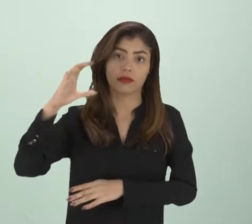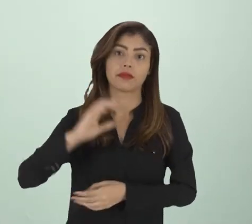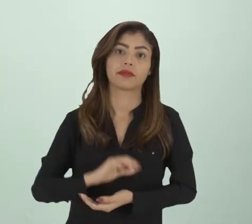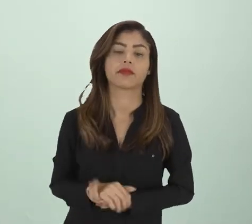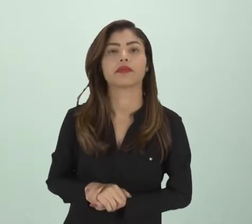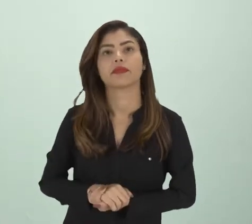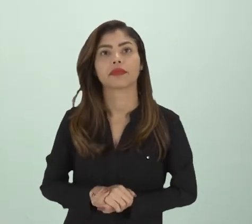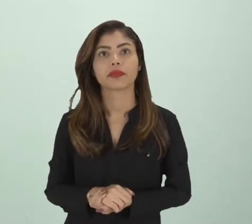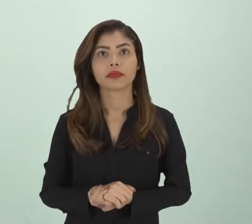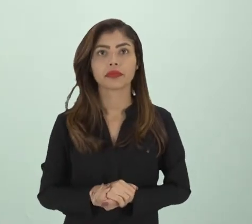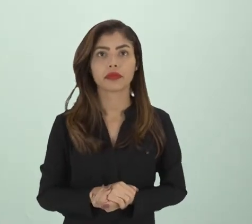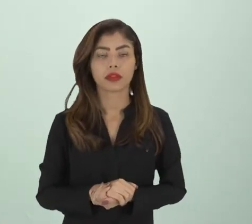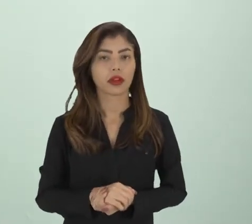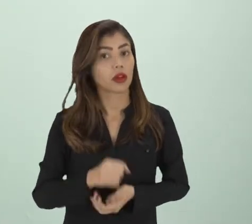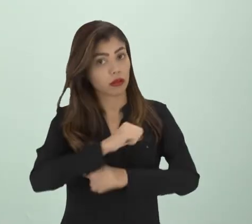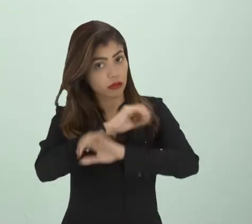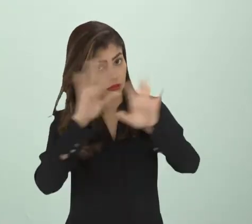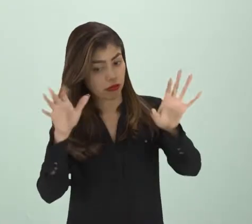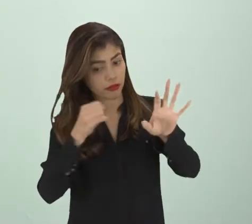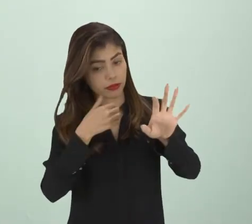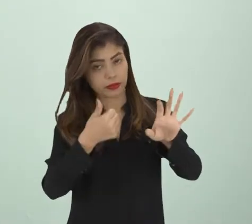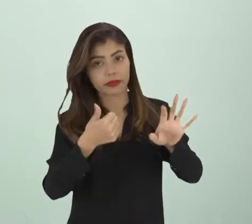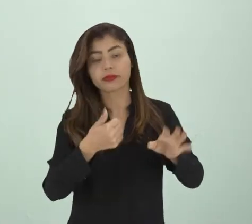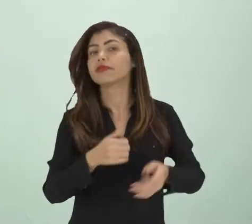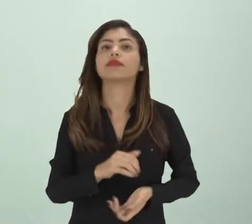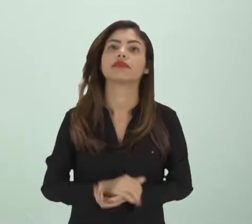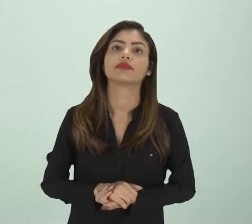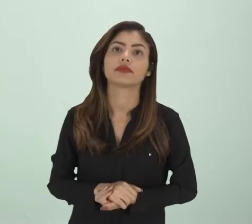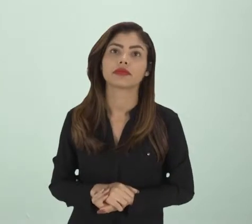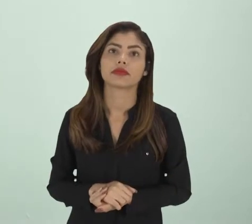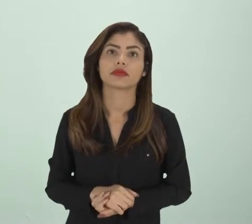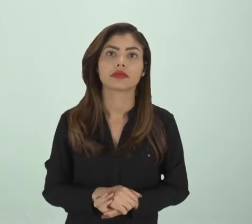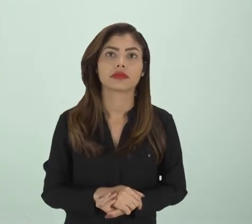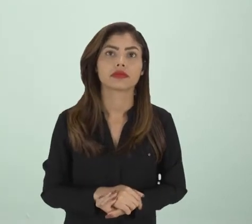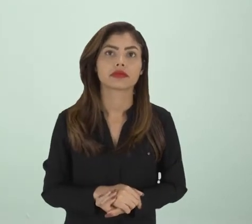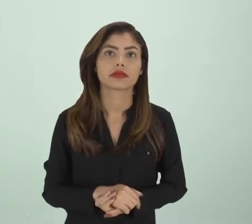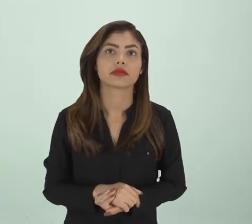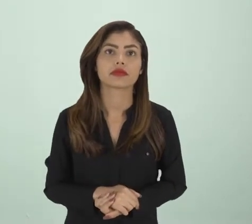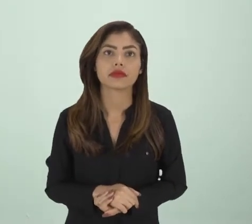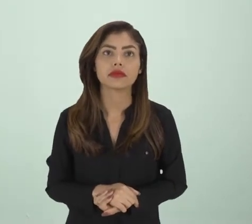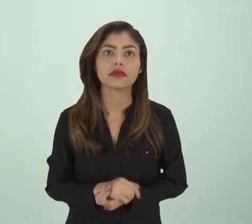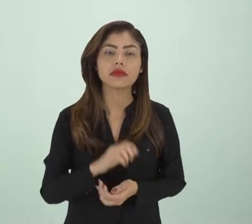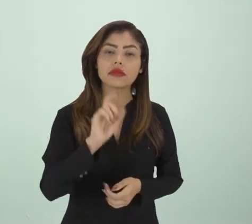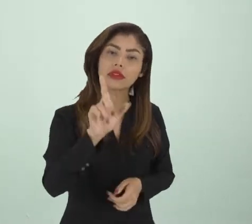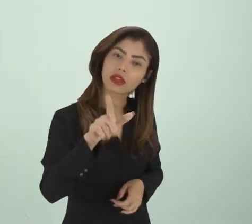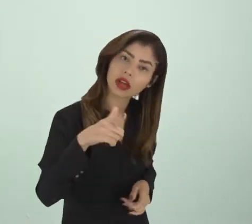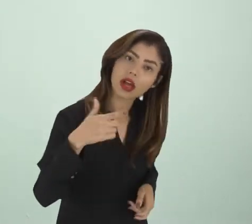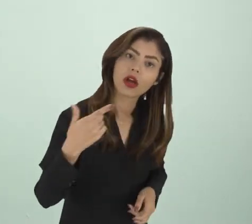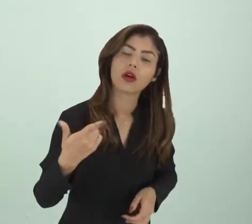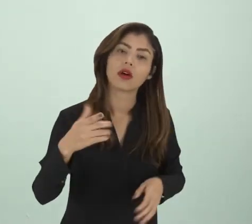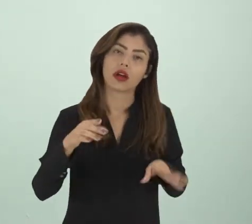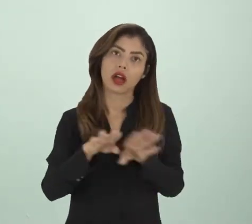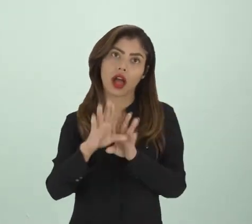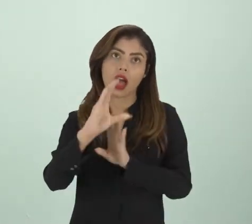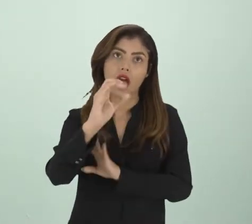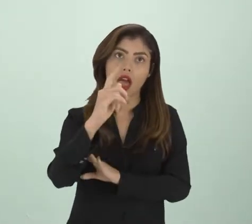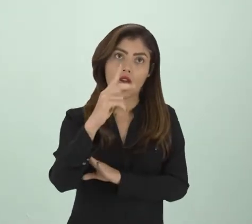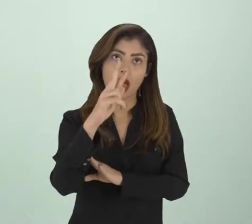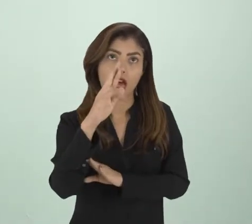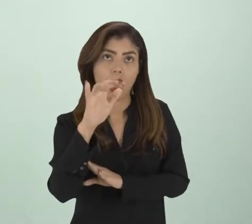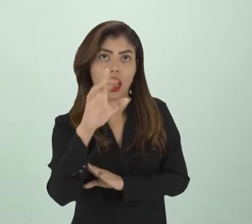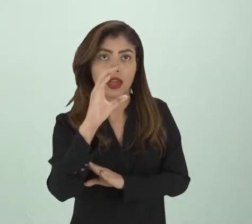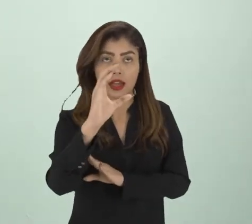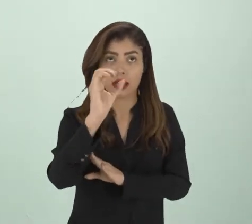escala Celsius. Ficou claro, pessoal? E a outra grandeza é o calor específico, que